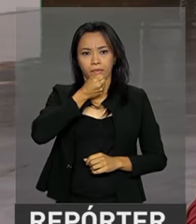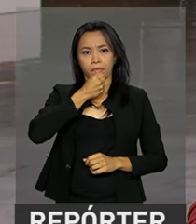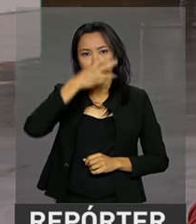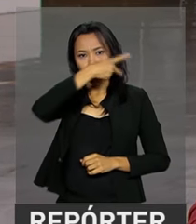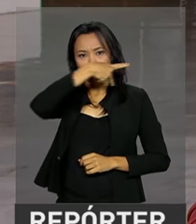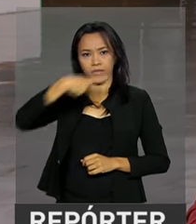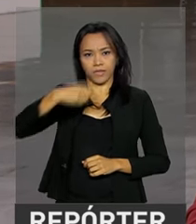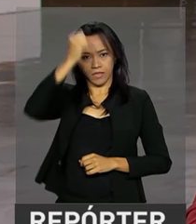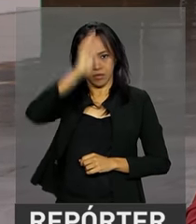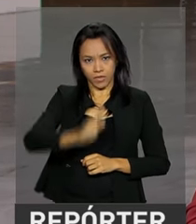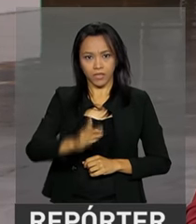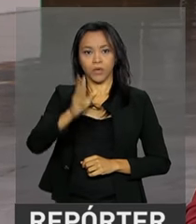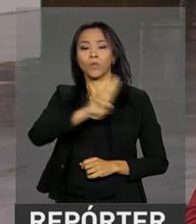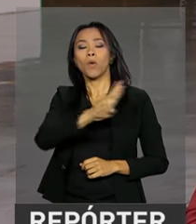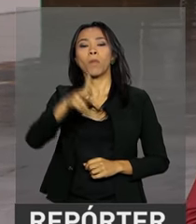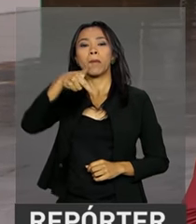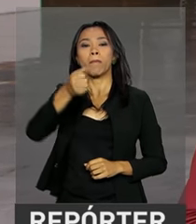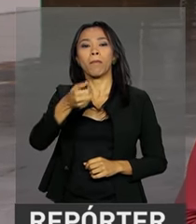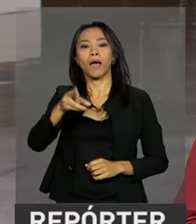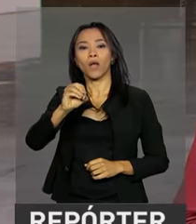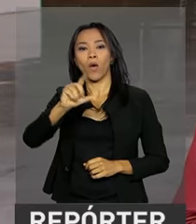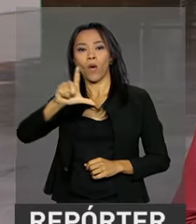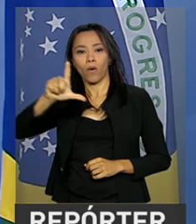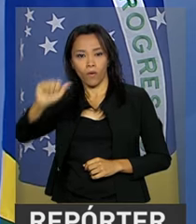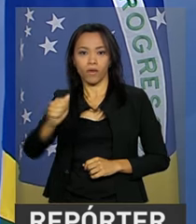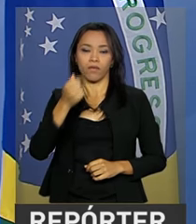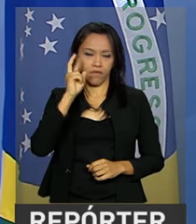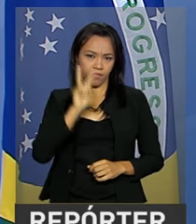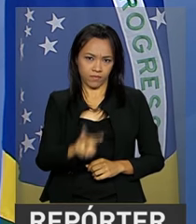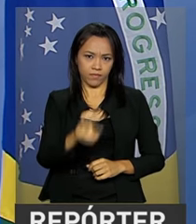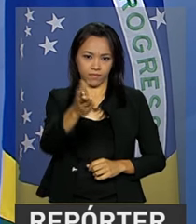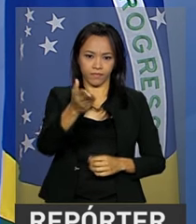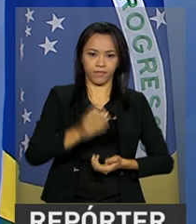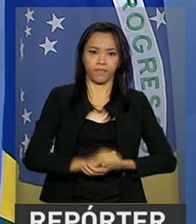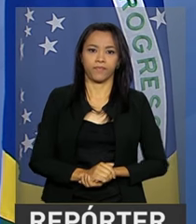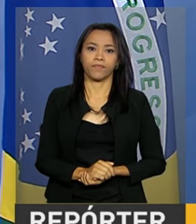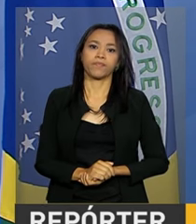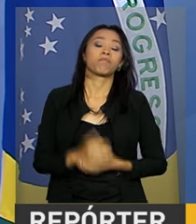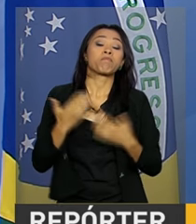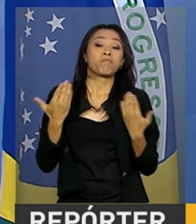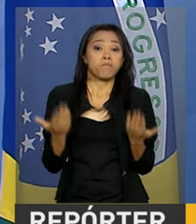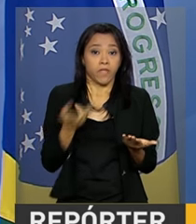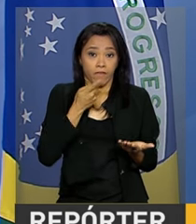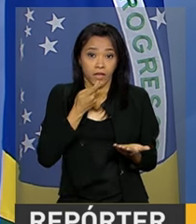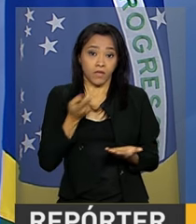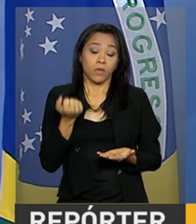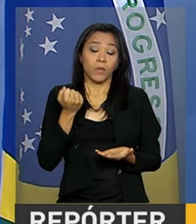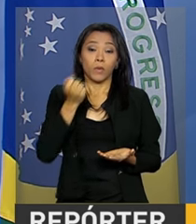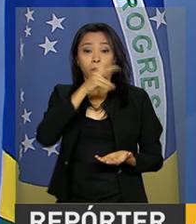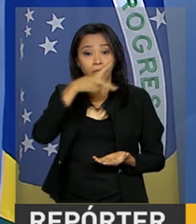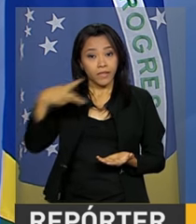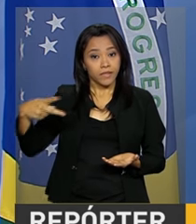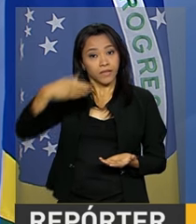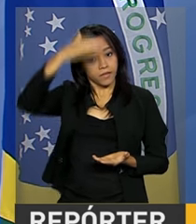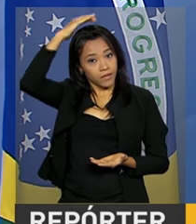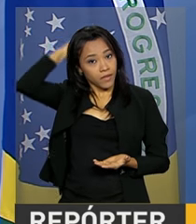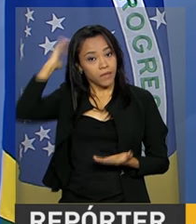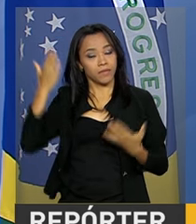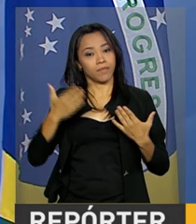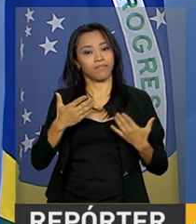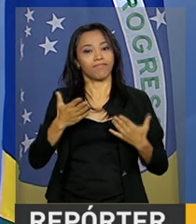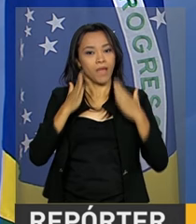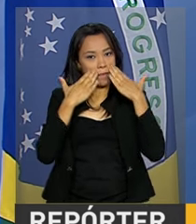República, Alexandre Parola. Vamos ouvir. O presidente Michel Temer apresenta ao presidente eleito, ao